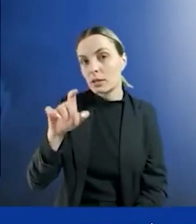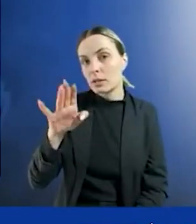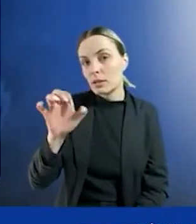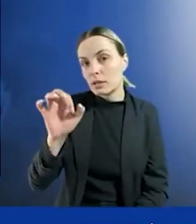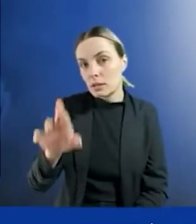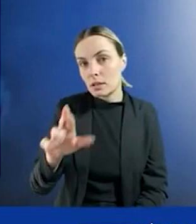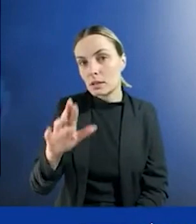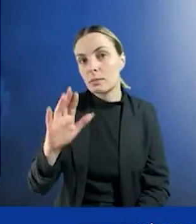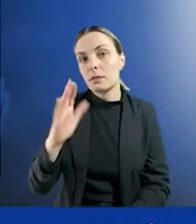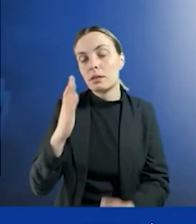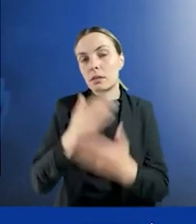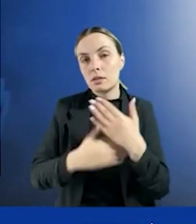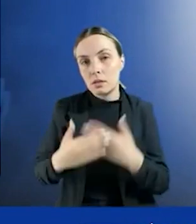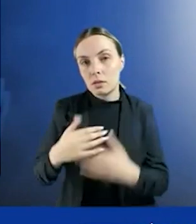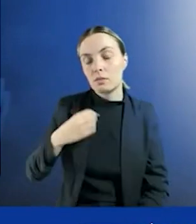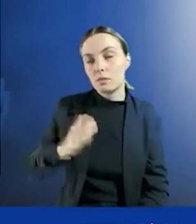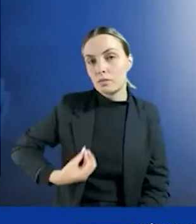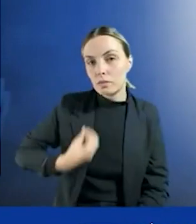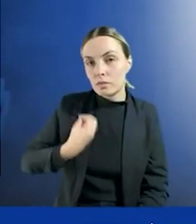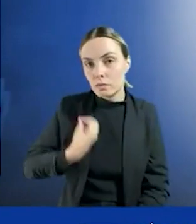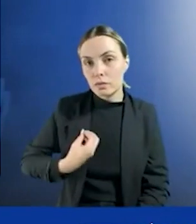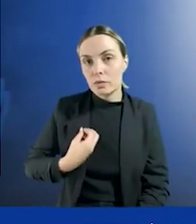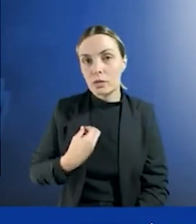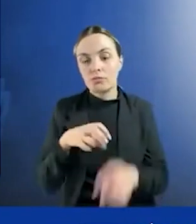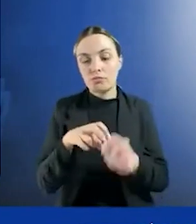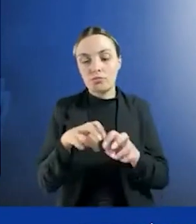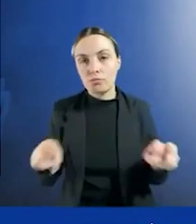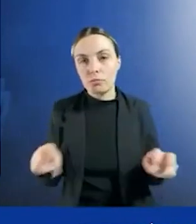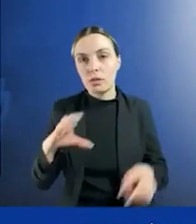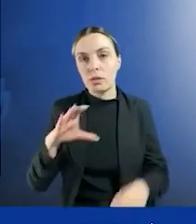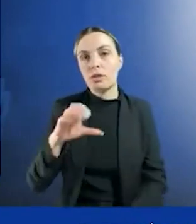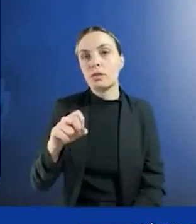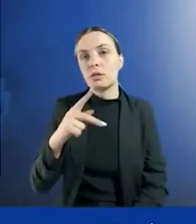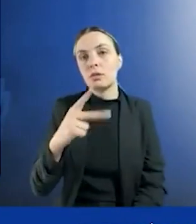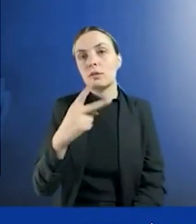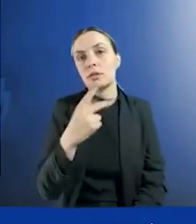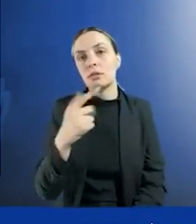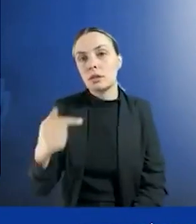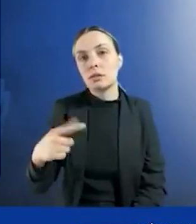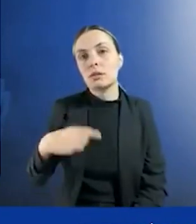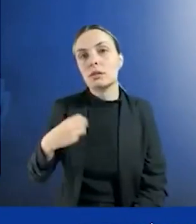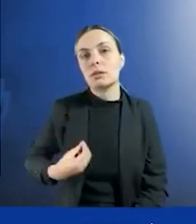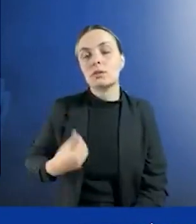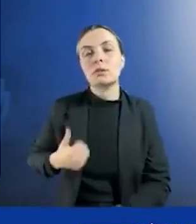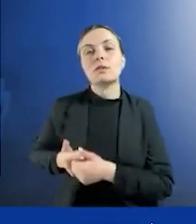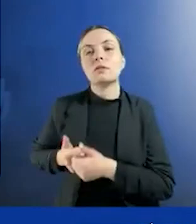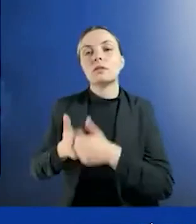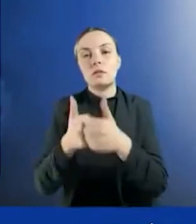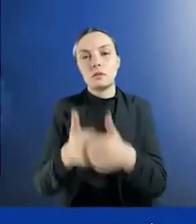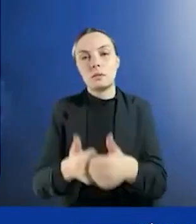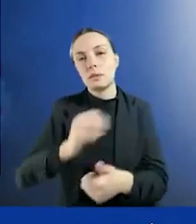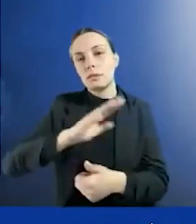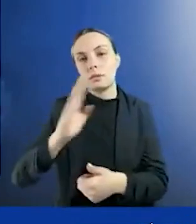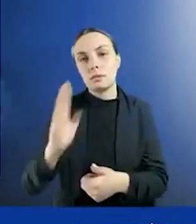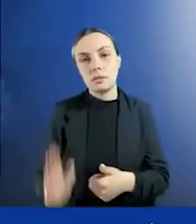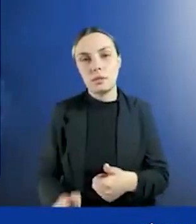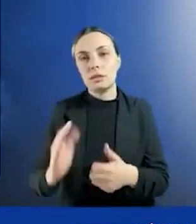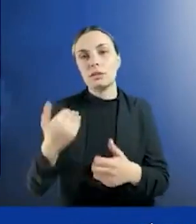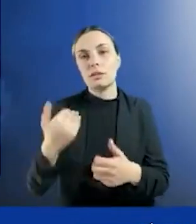que estão aqui na COP27. Bom dia aos que estão acompanhando no Brasil. Saúdo aqui os